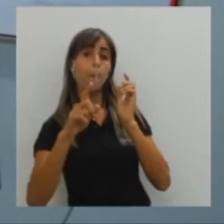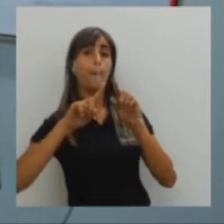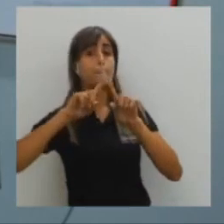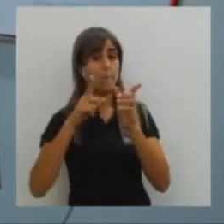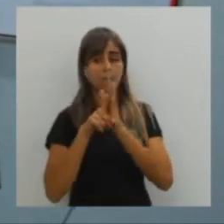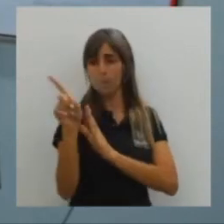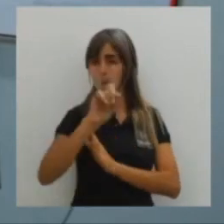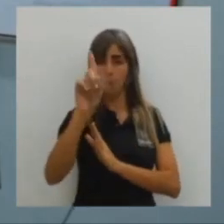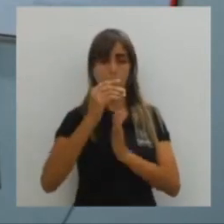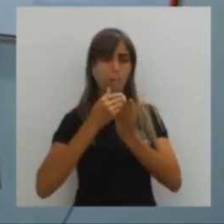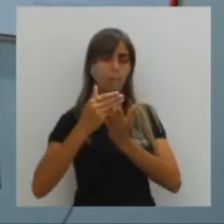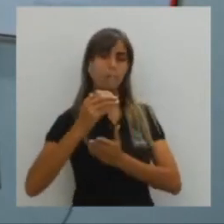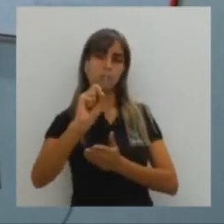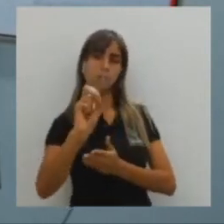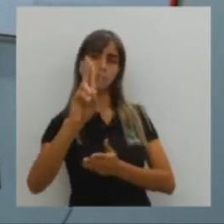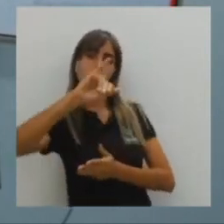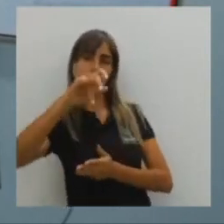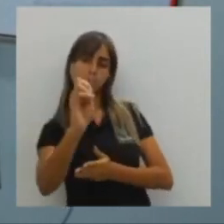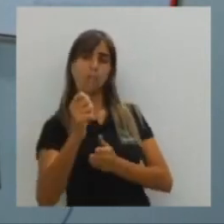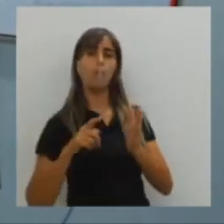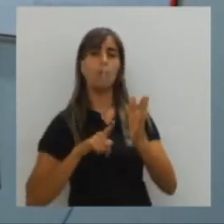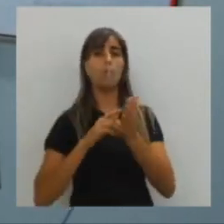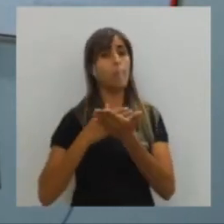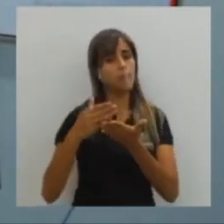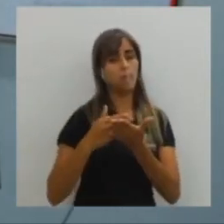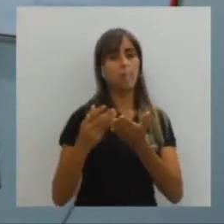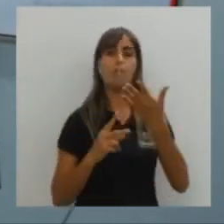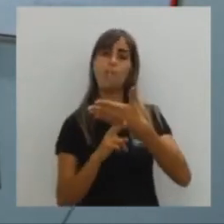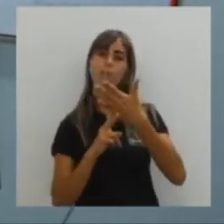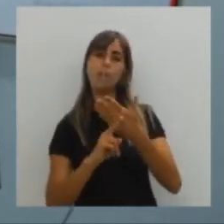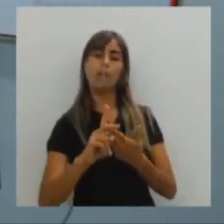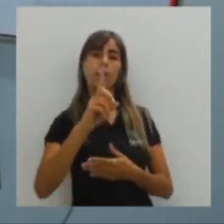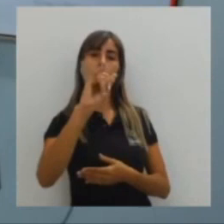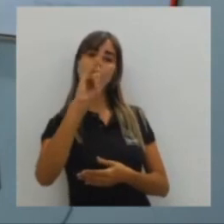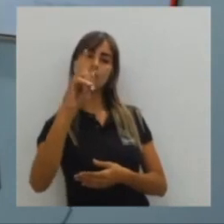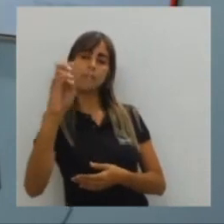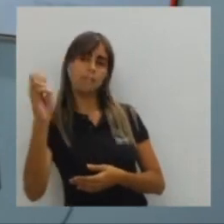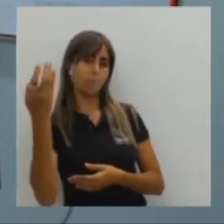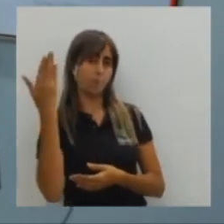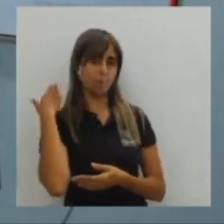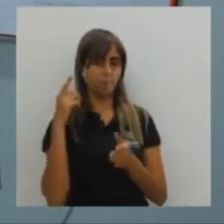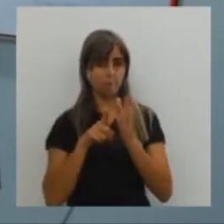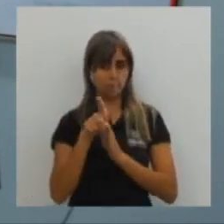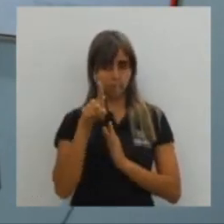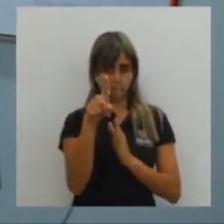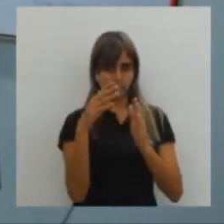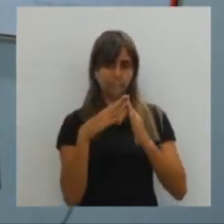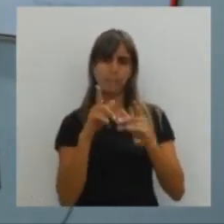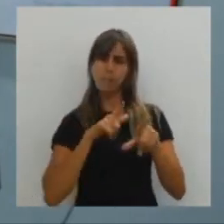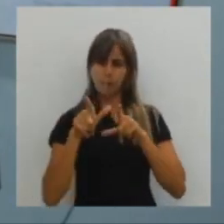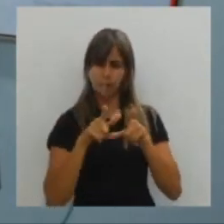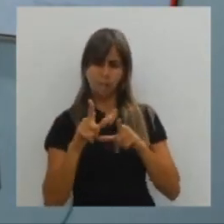não começo mais com o sujeito. Na pergunta eu vou começar com o teu verbo auxiliar, que é o did, lembra do passado? Então, perguntando para você aí de casa, você